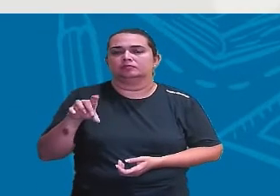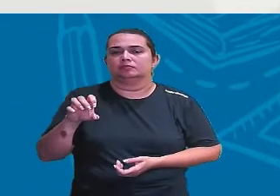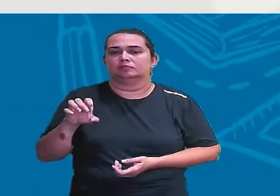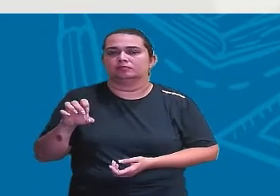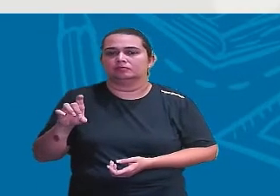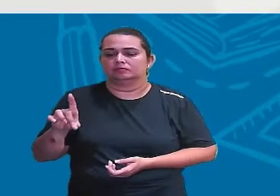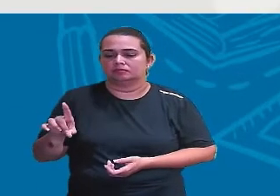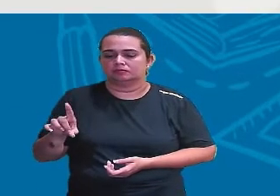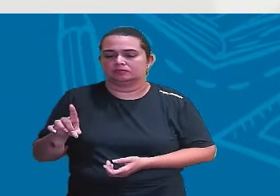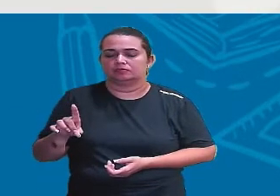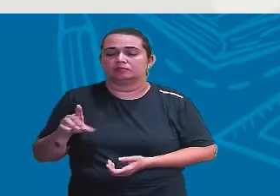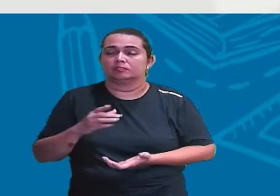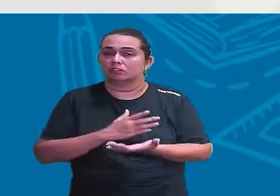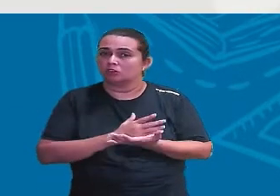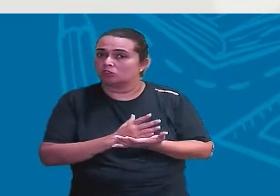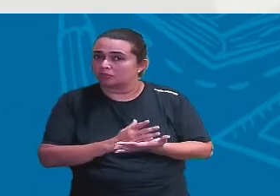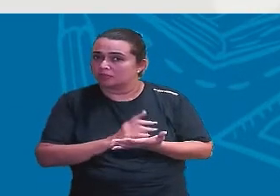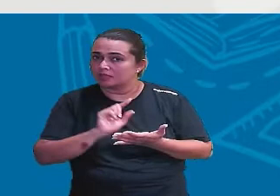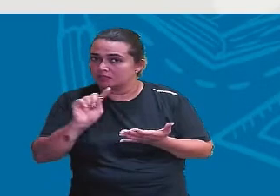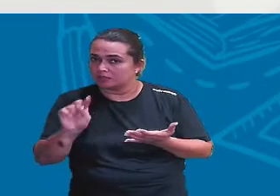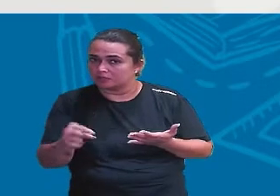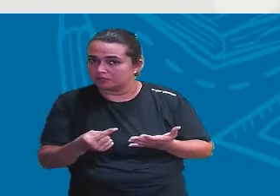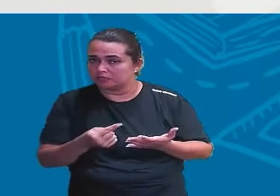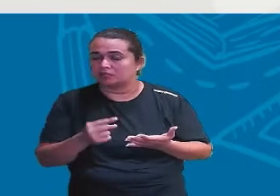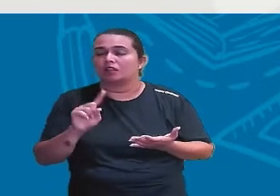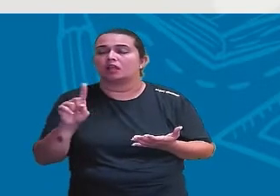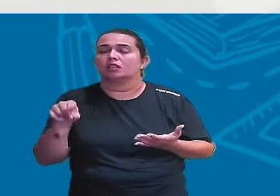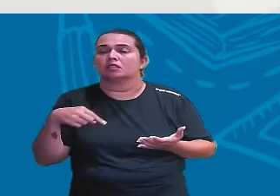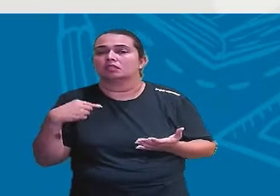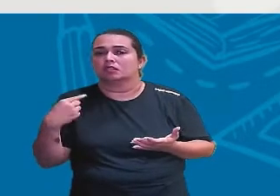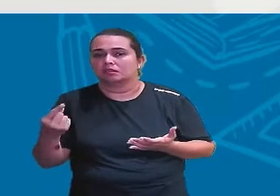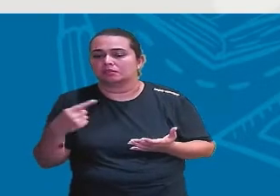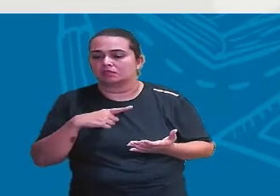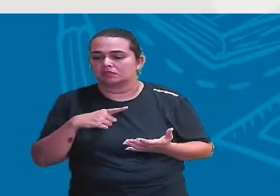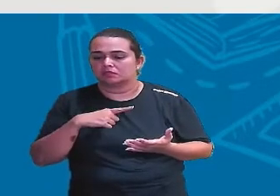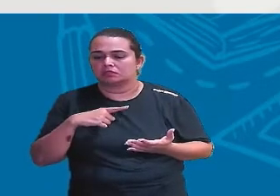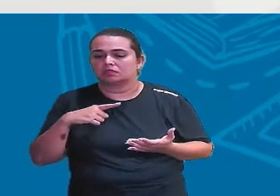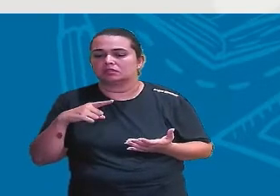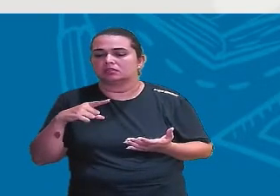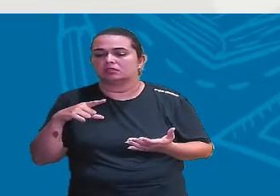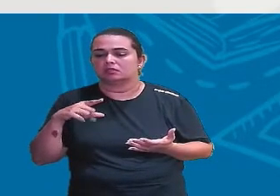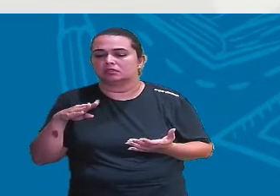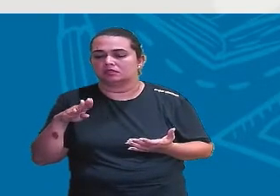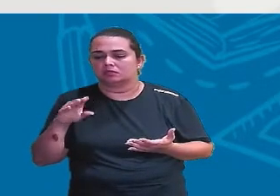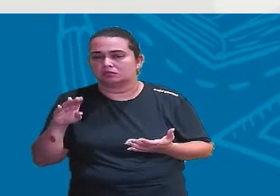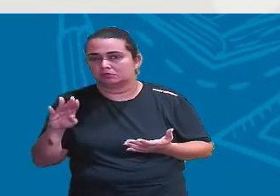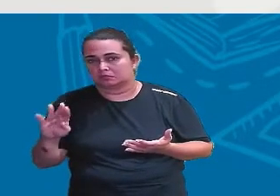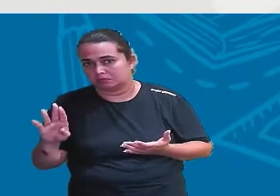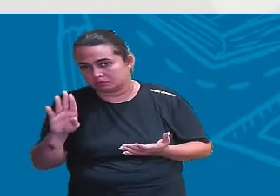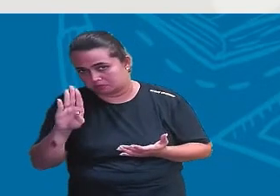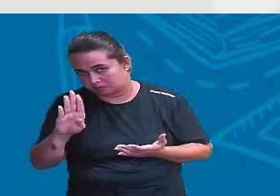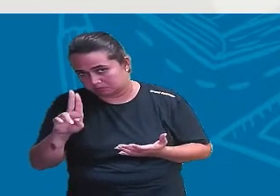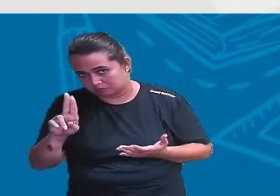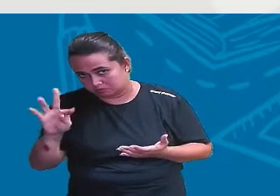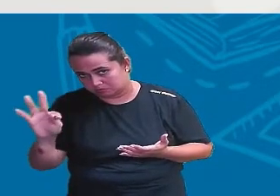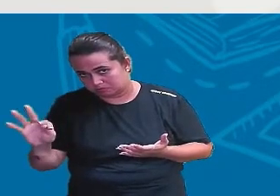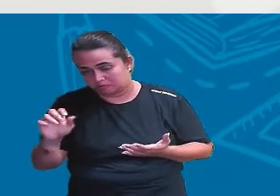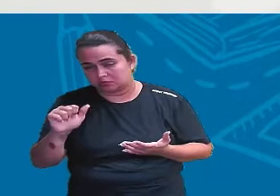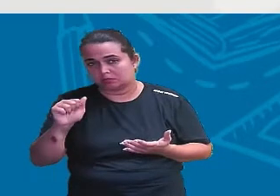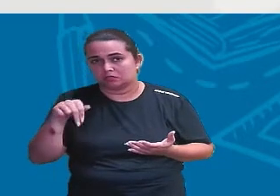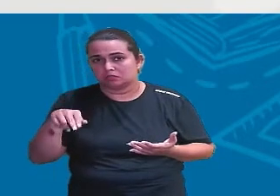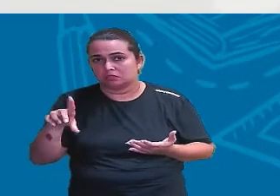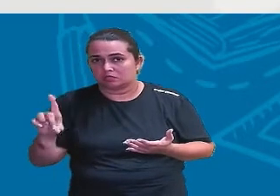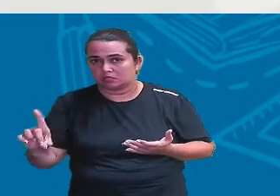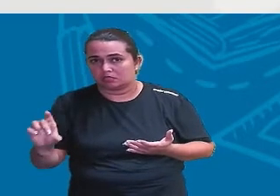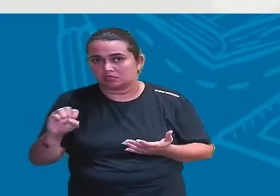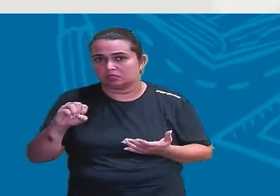colocou logo uma vírgula após ele. E se após ele tiver um but, um and, um so ou um or, essa palavrinha